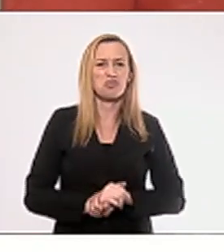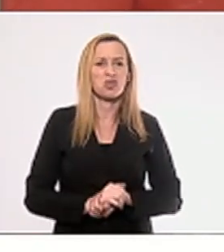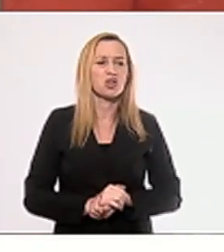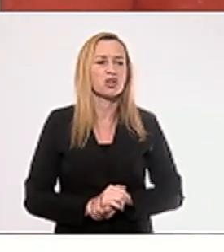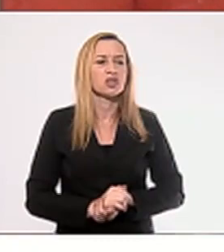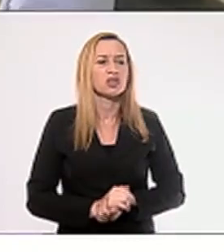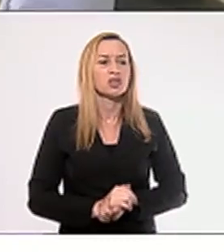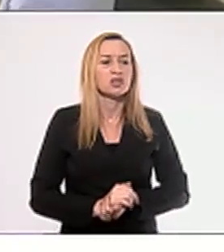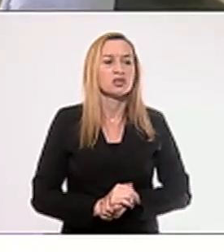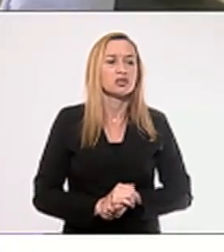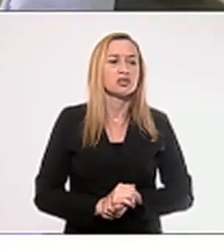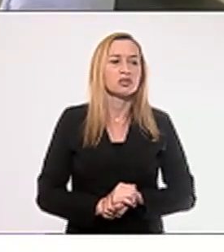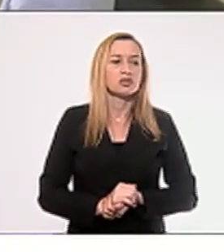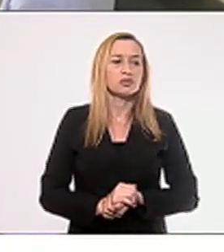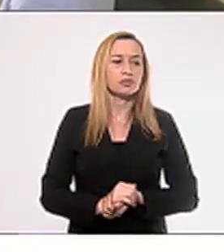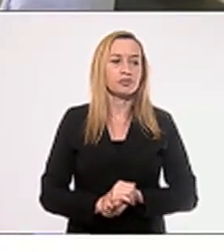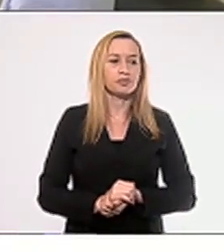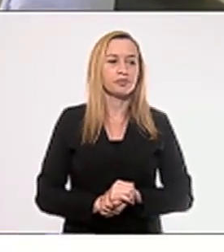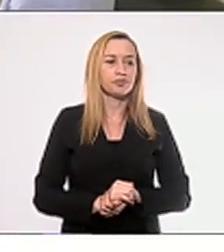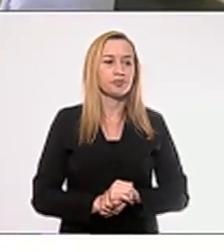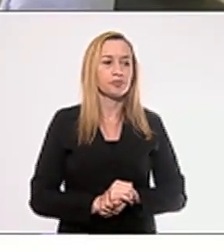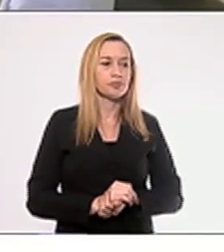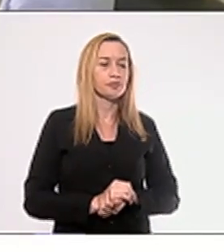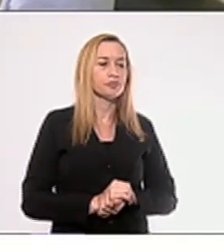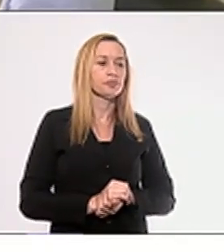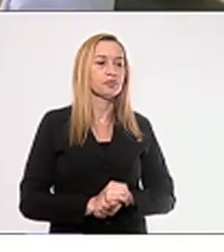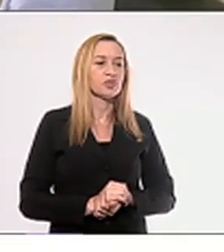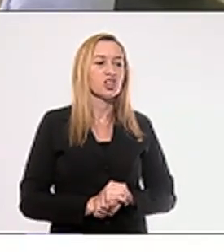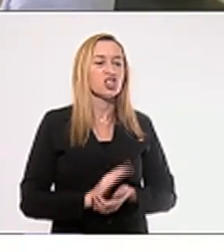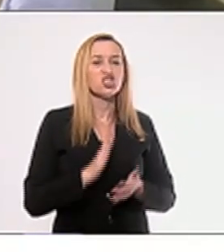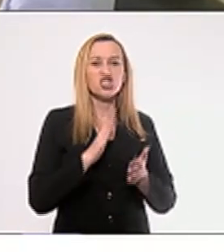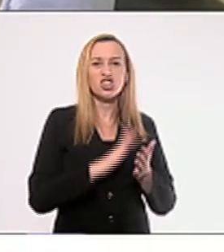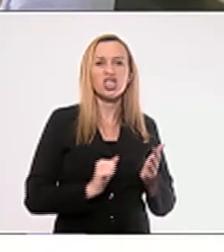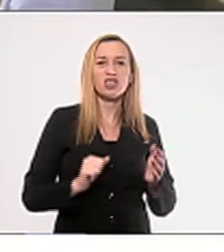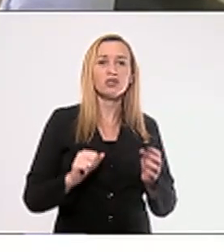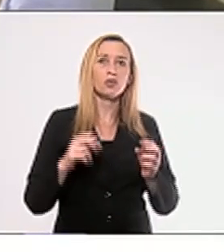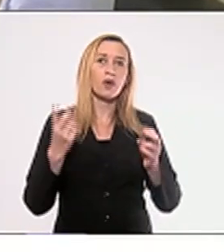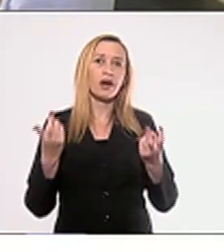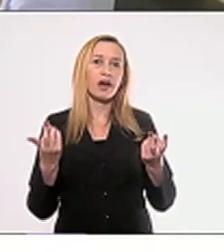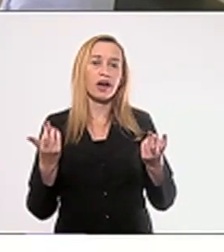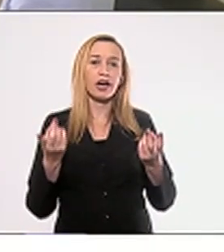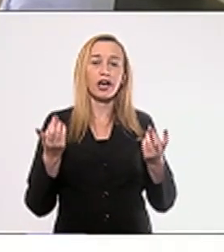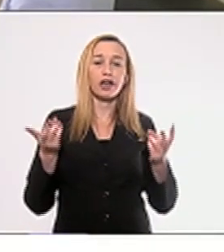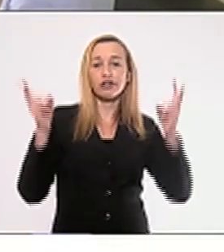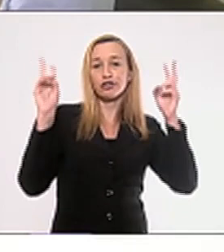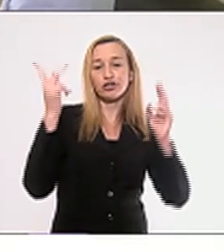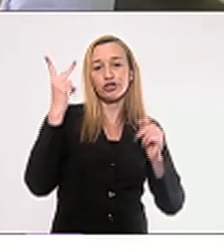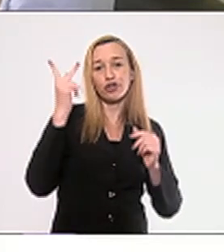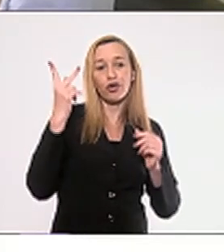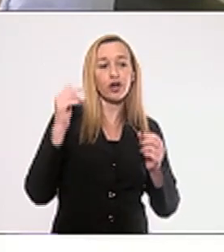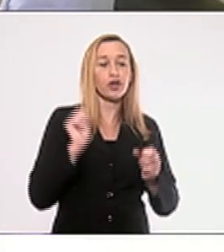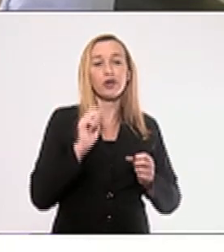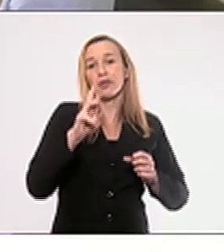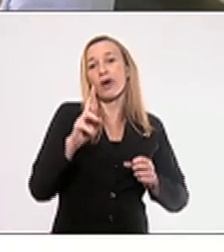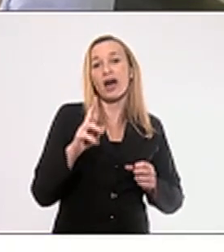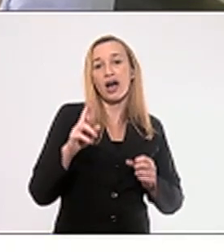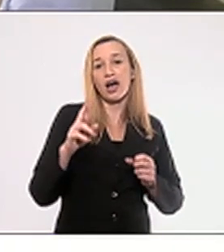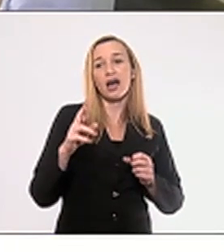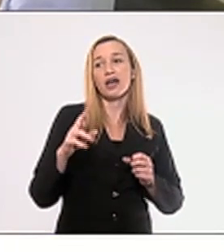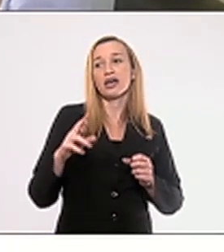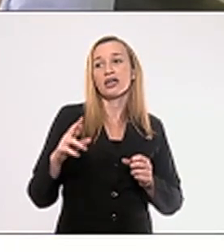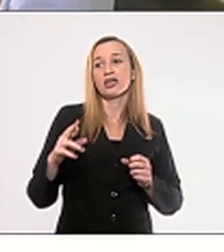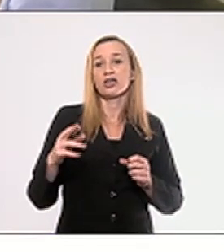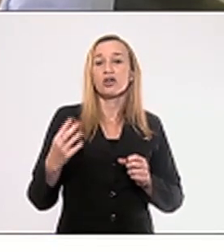seja, refutando, caindo por terra a teoria que o ar aumenta a